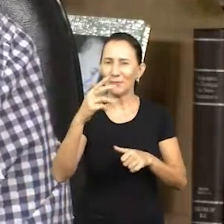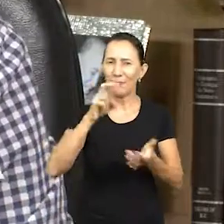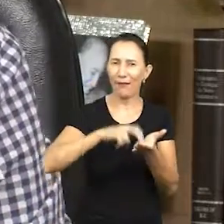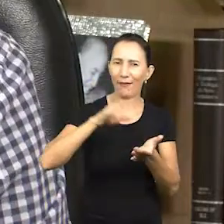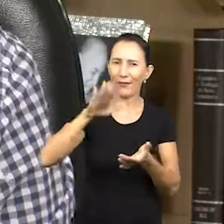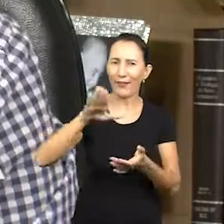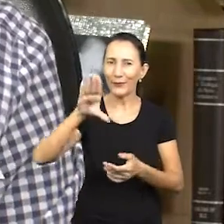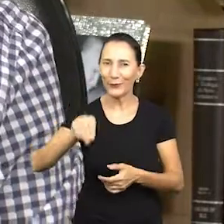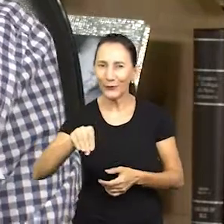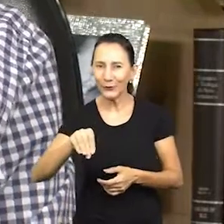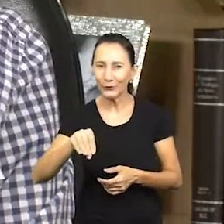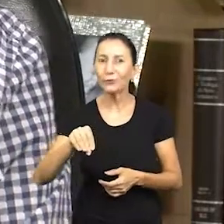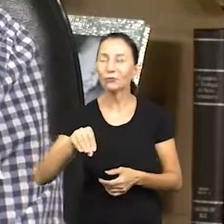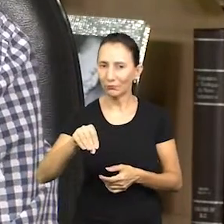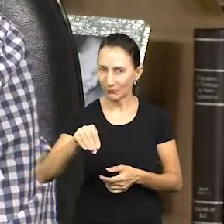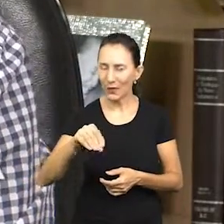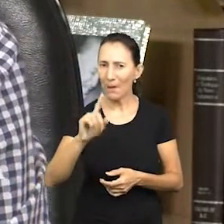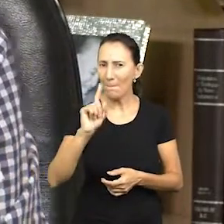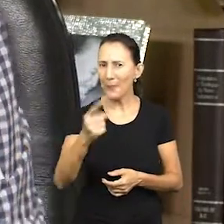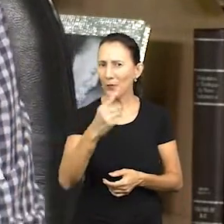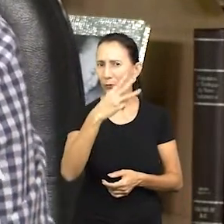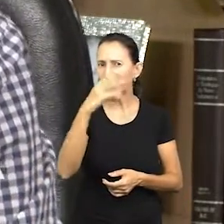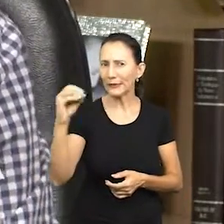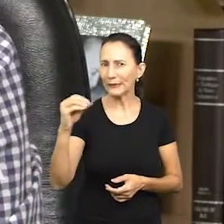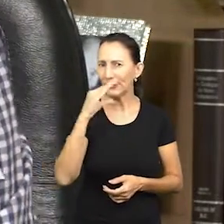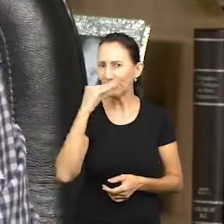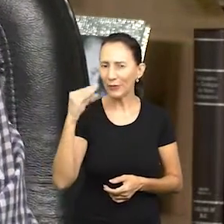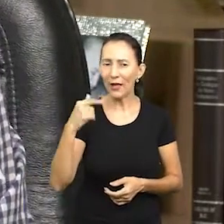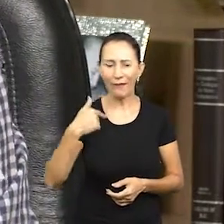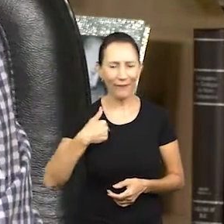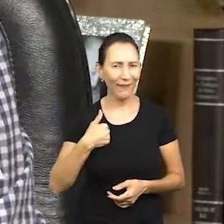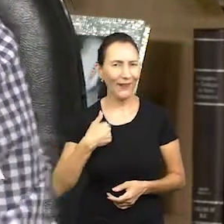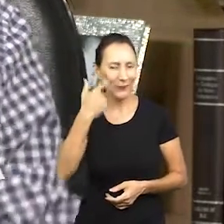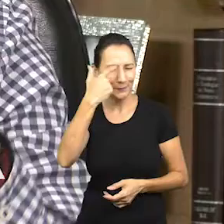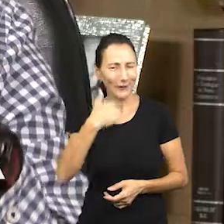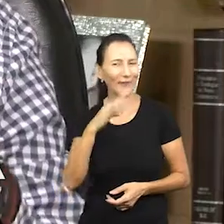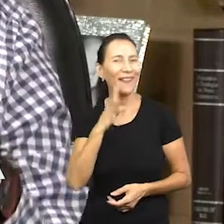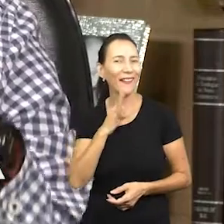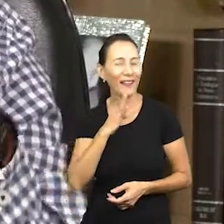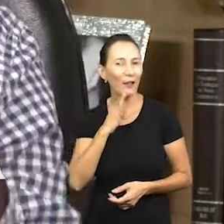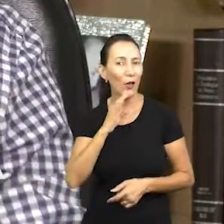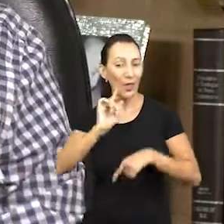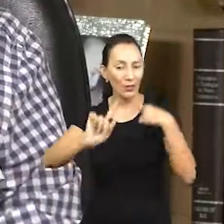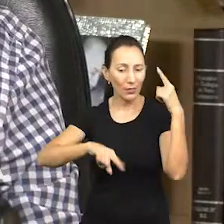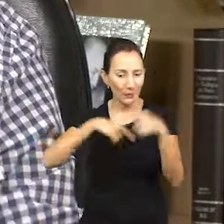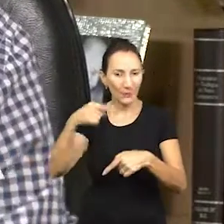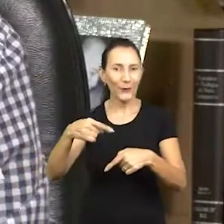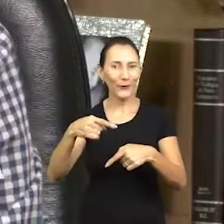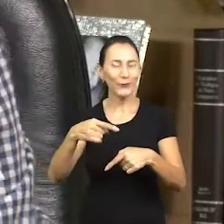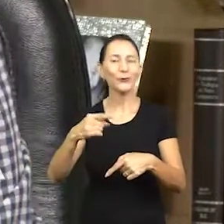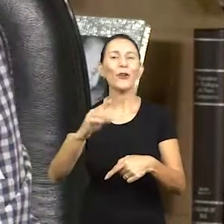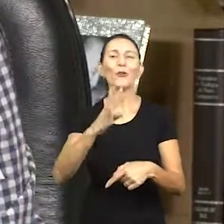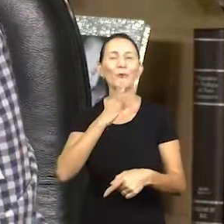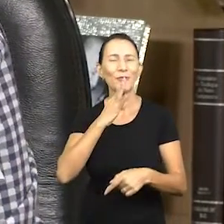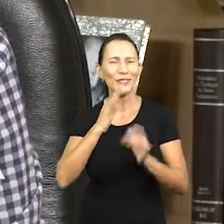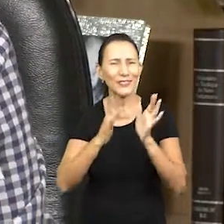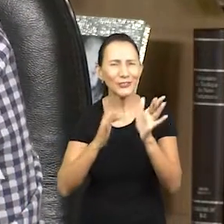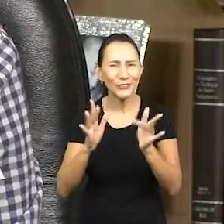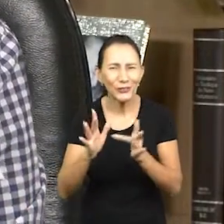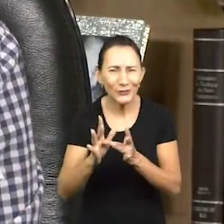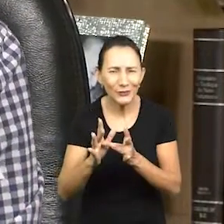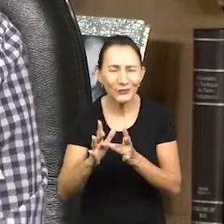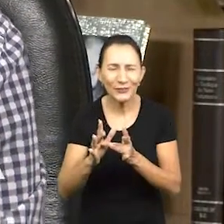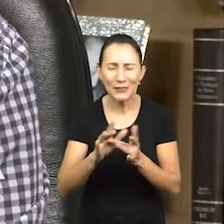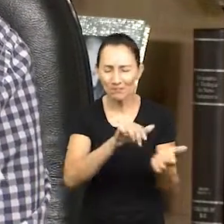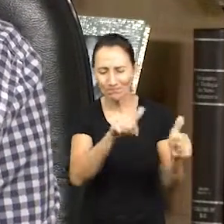um tempo, o cara legal, o gente boa, né? Até o dia que eu fui batizado, fui